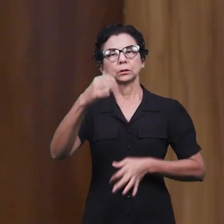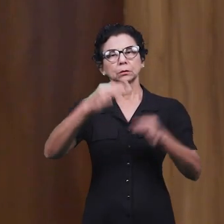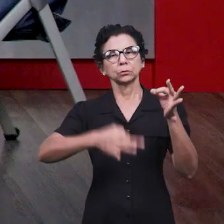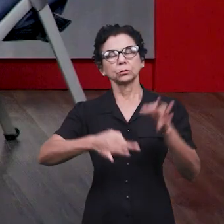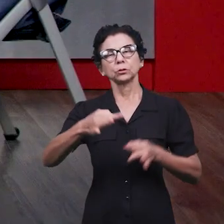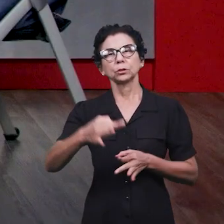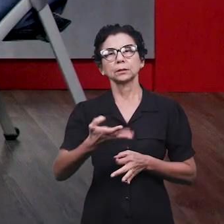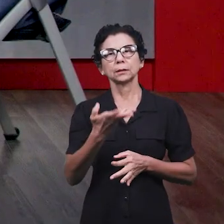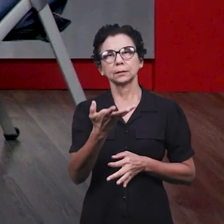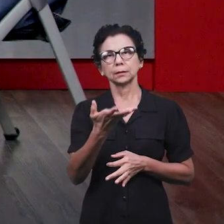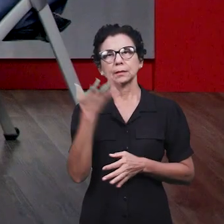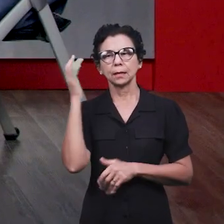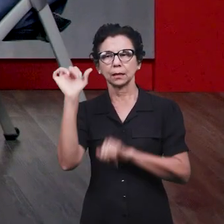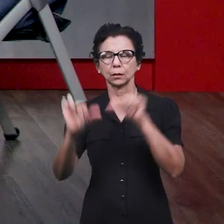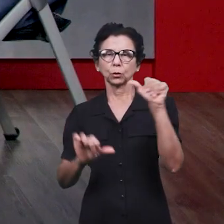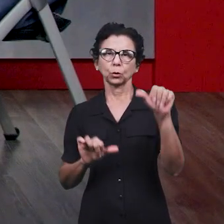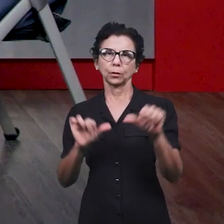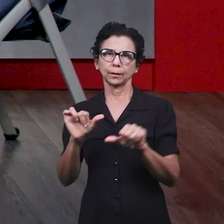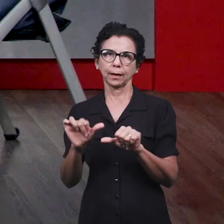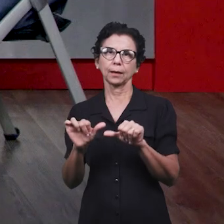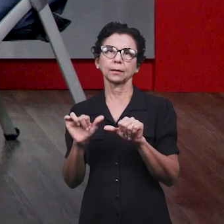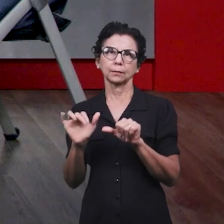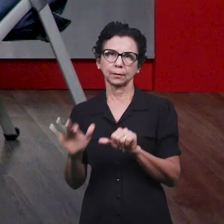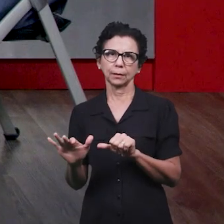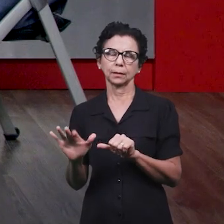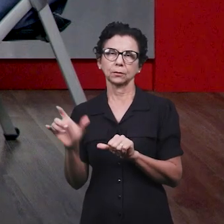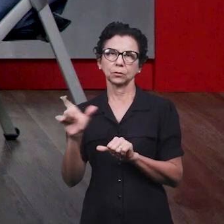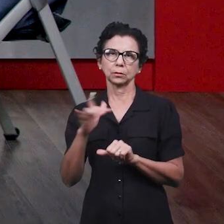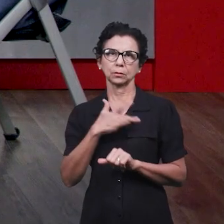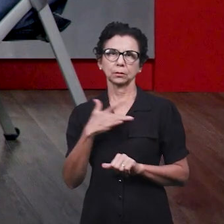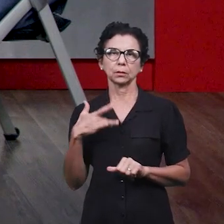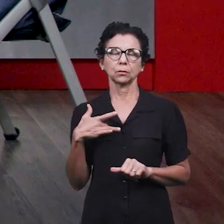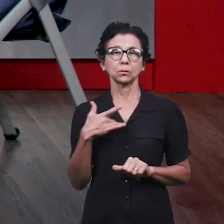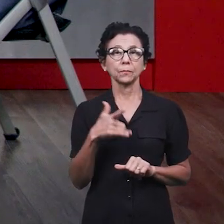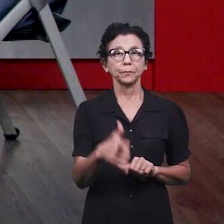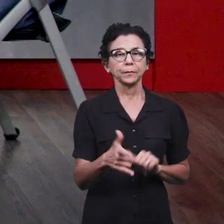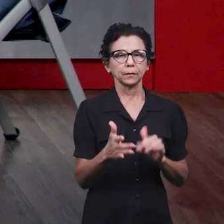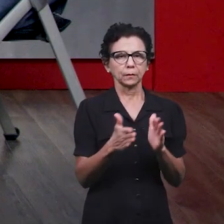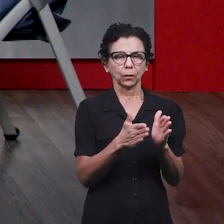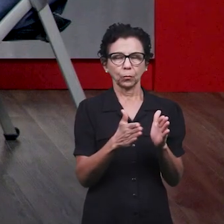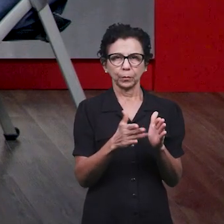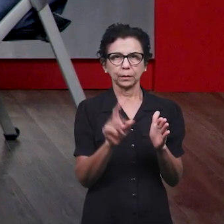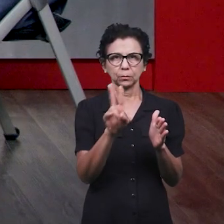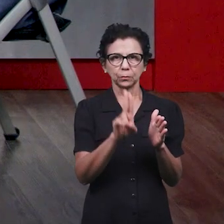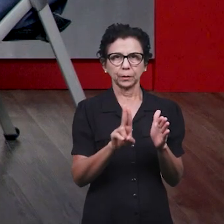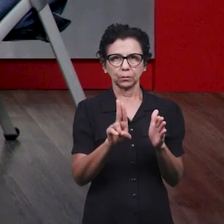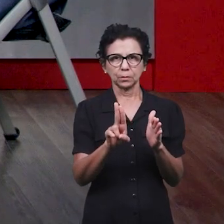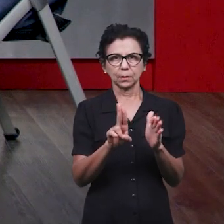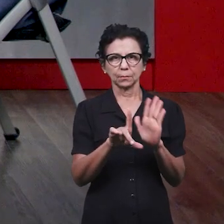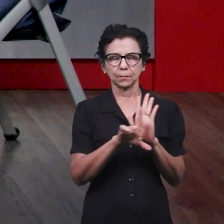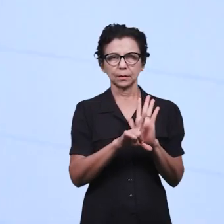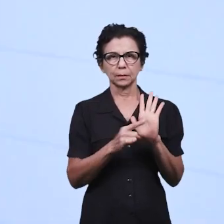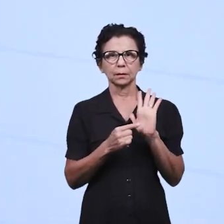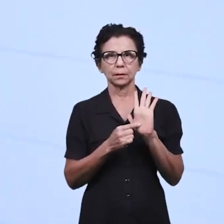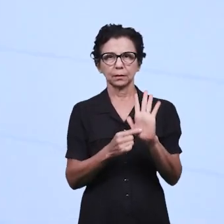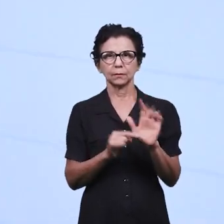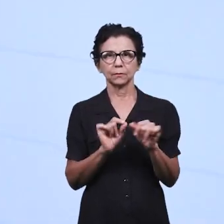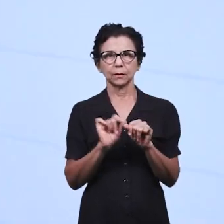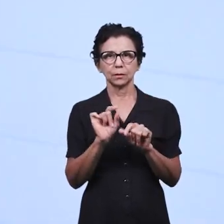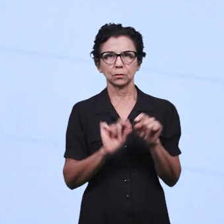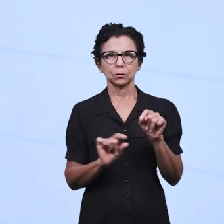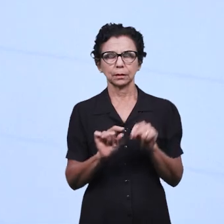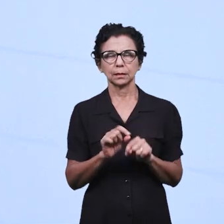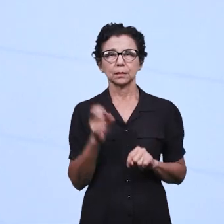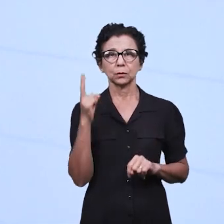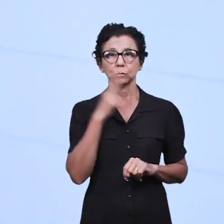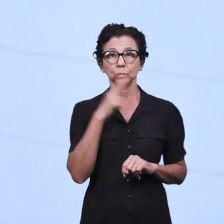Tem direito a pleitear em juízo. Quando a gente fala de carência, a carência ela existe, só que a legislação traz o seguinte, que em casos